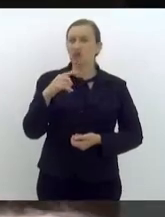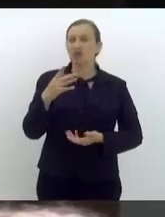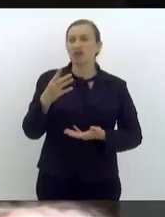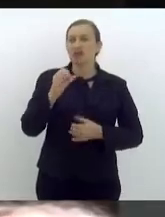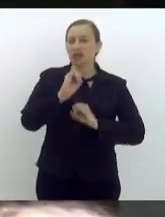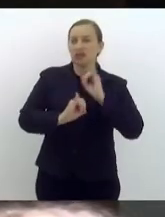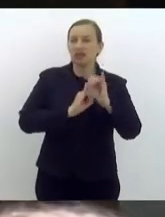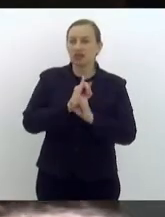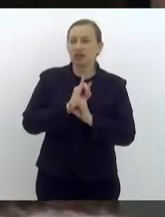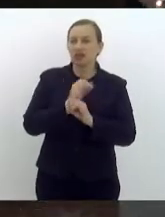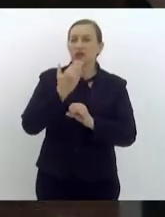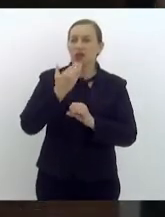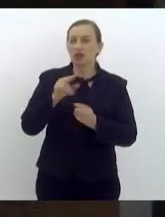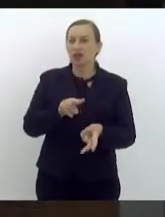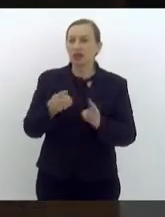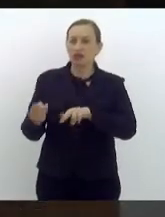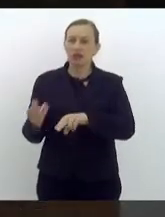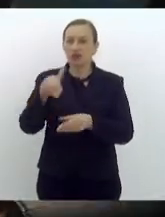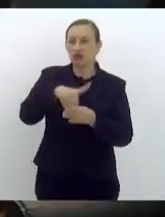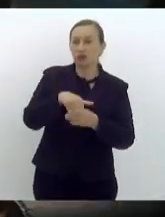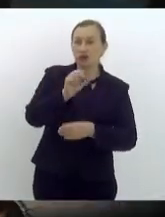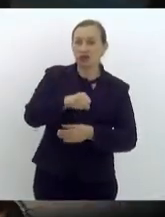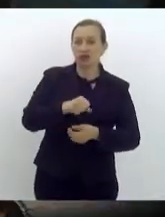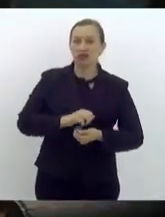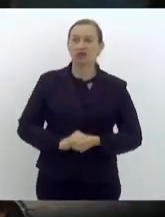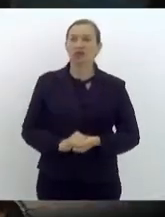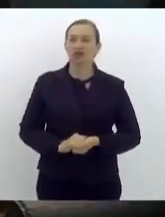voto favorável. Voto sim.